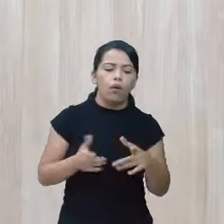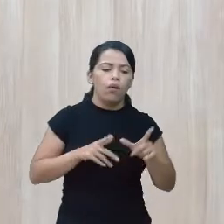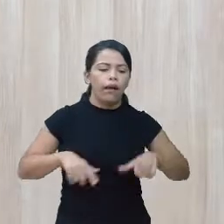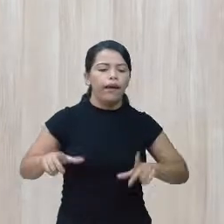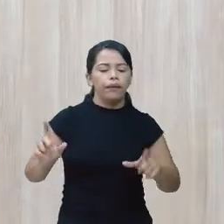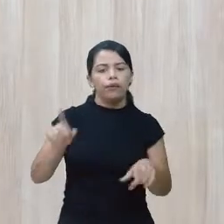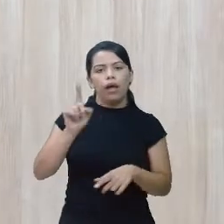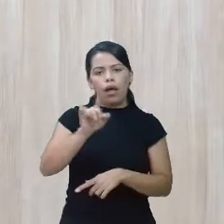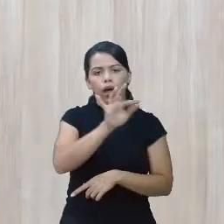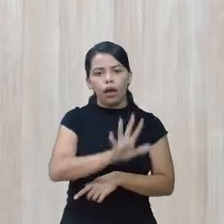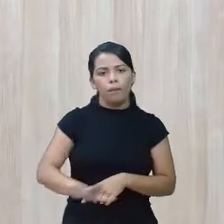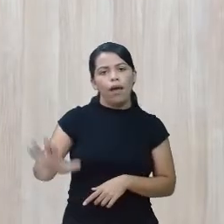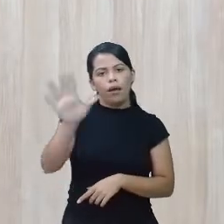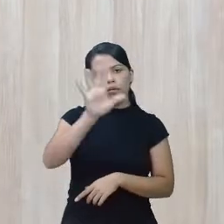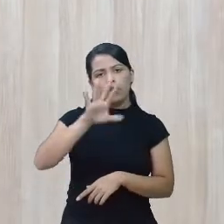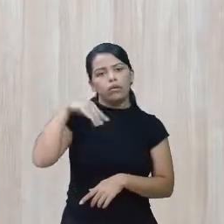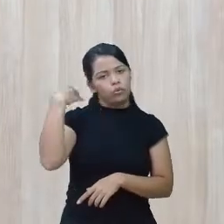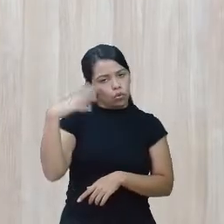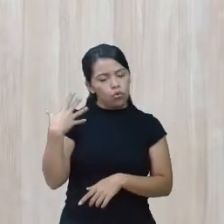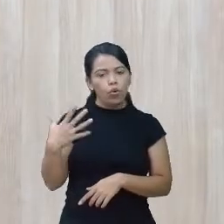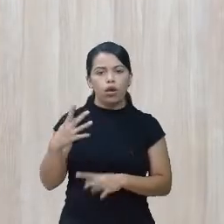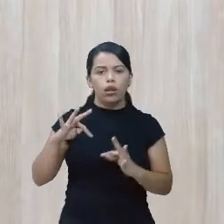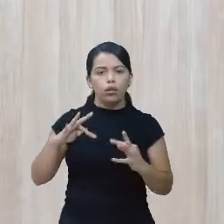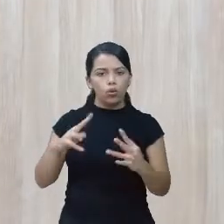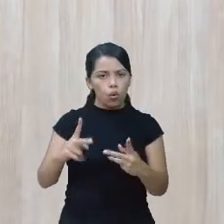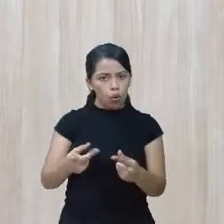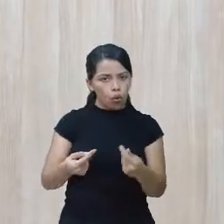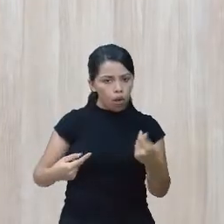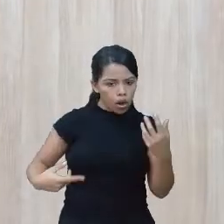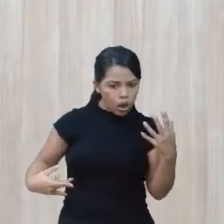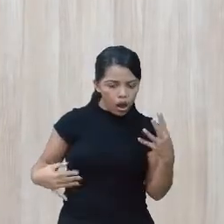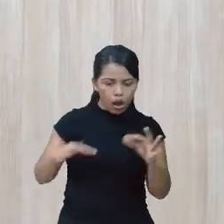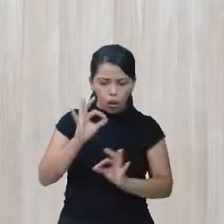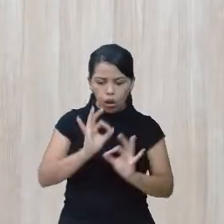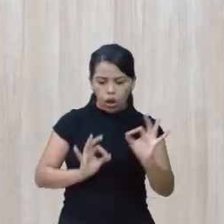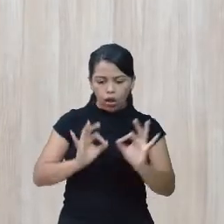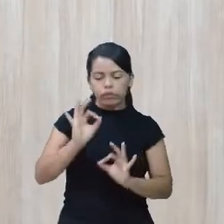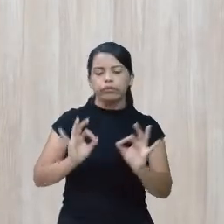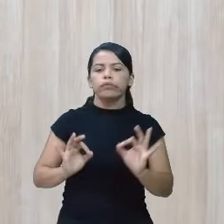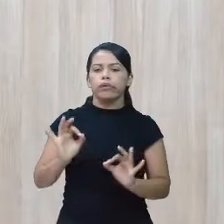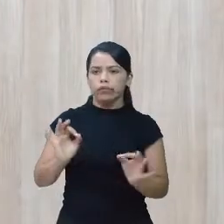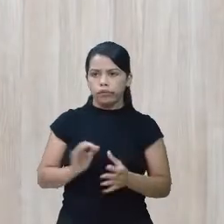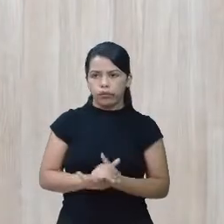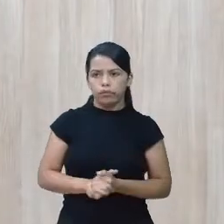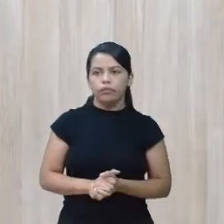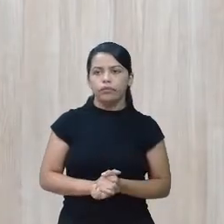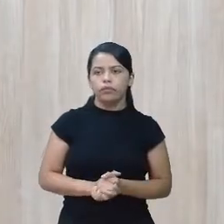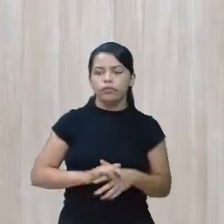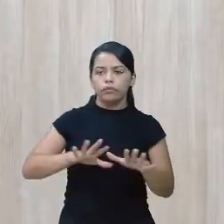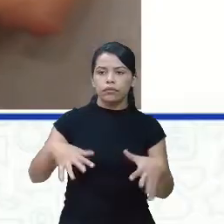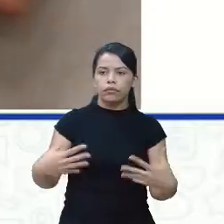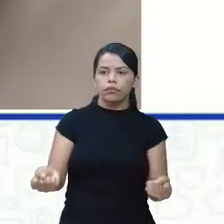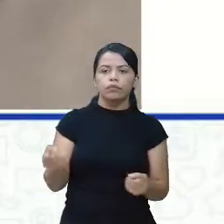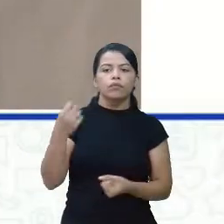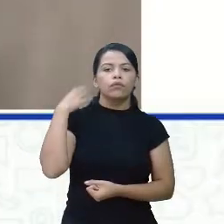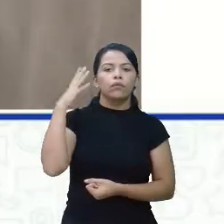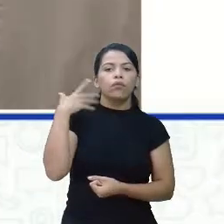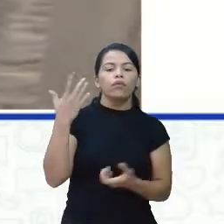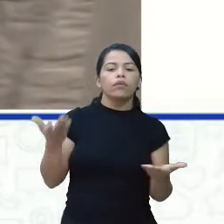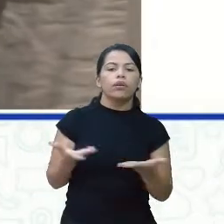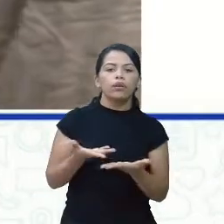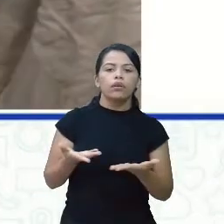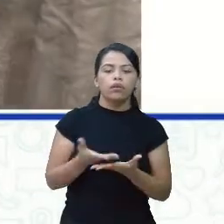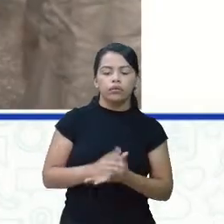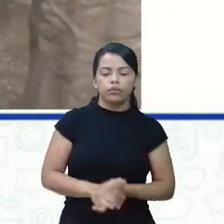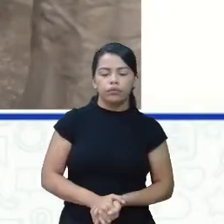é uma paisagem sonora. Toda essa composição de sons, né? Vamos ouvir aqui uma